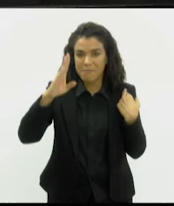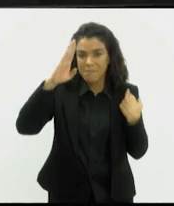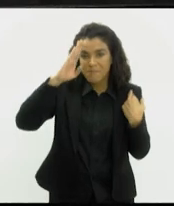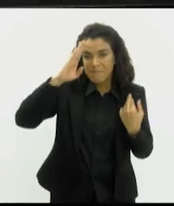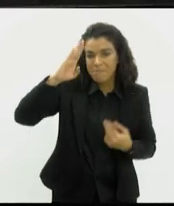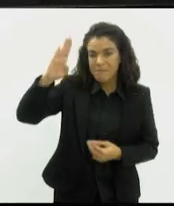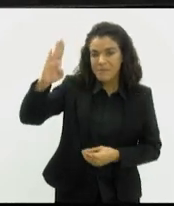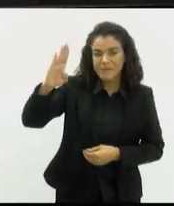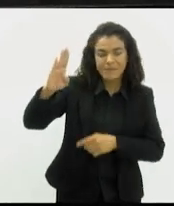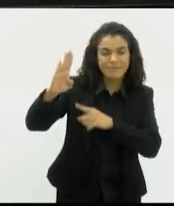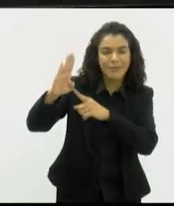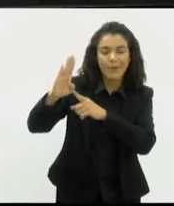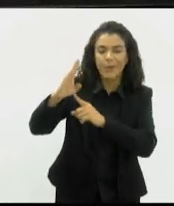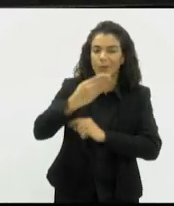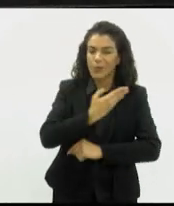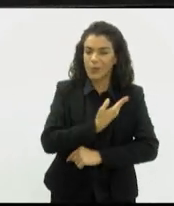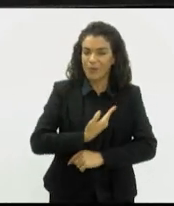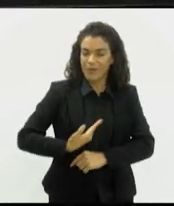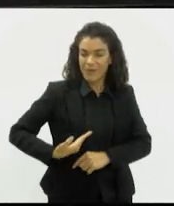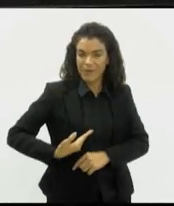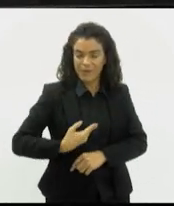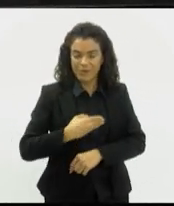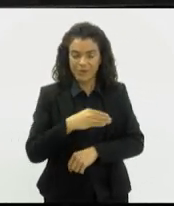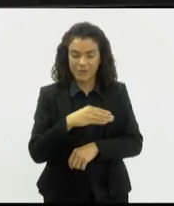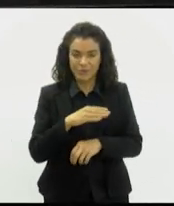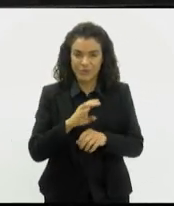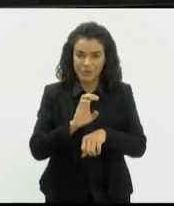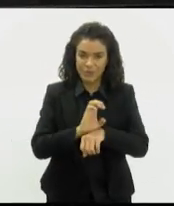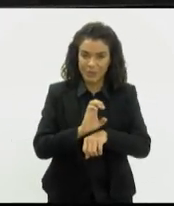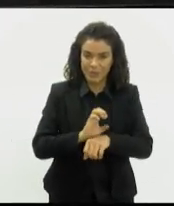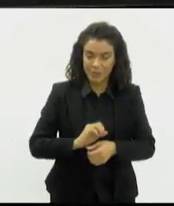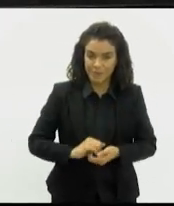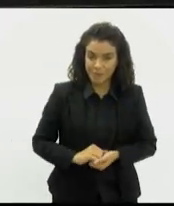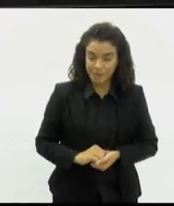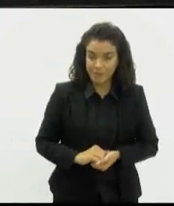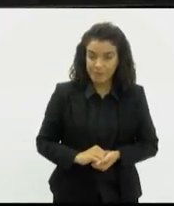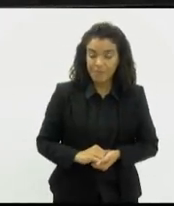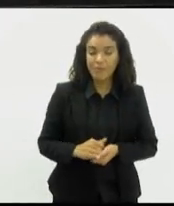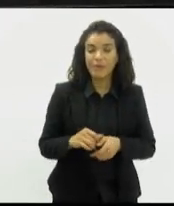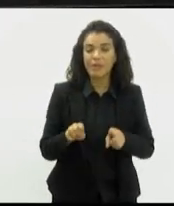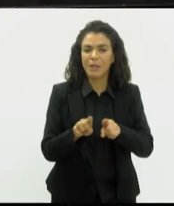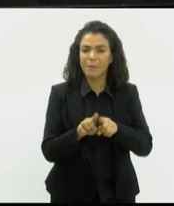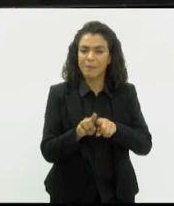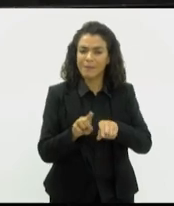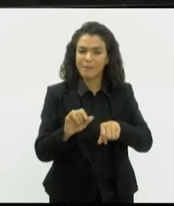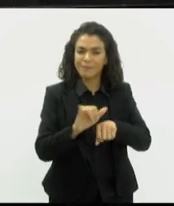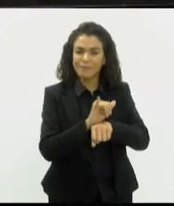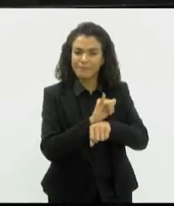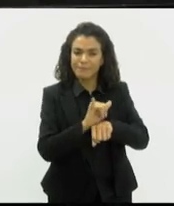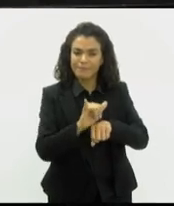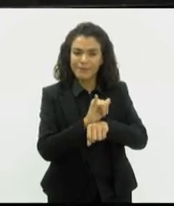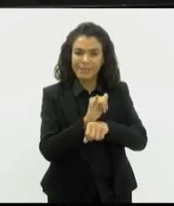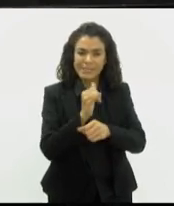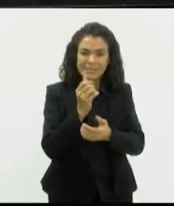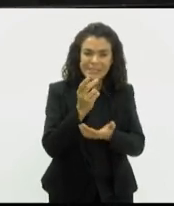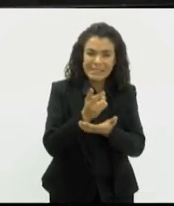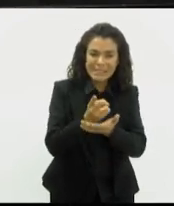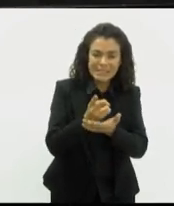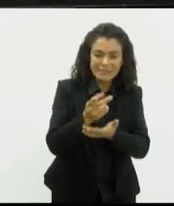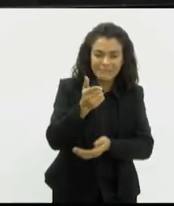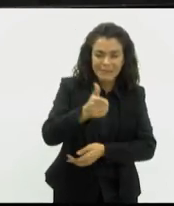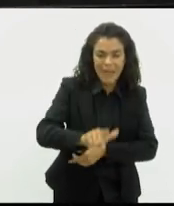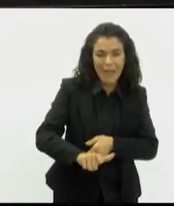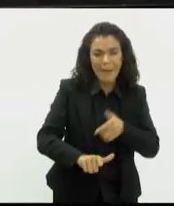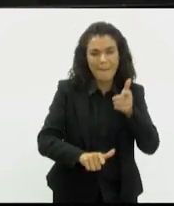primordial para o governo do Estado. De várias formas, sempre, repetidamente, os cabos